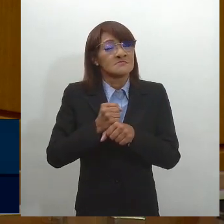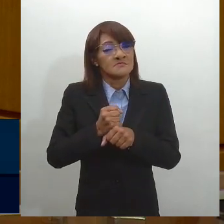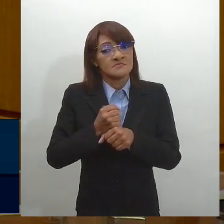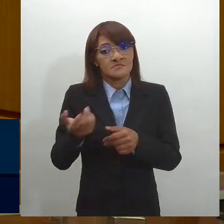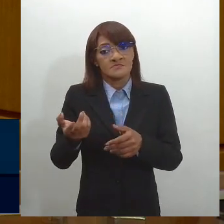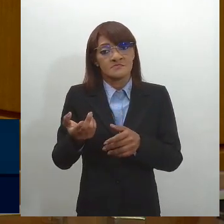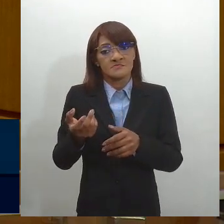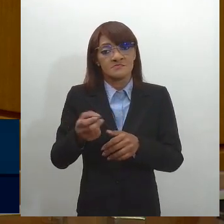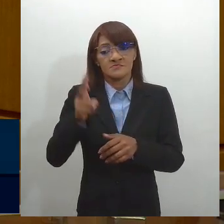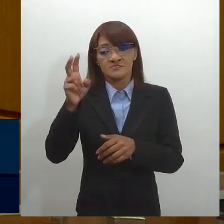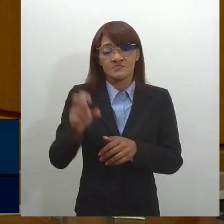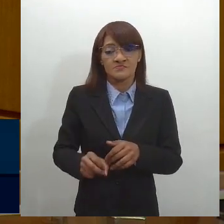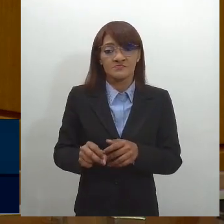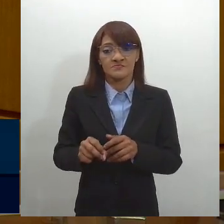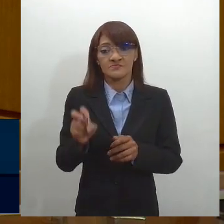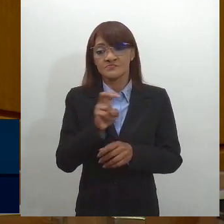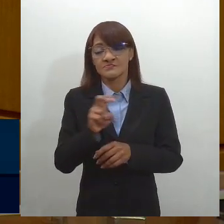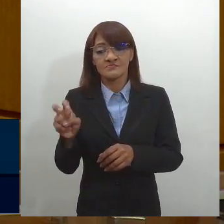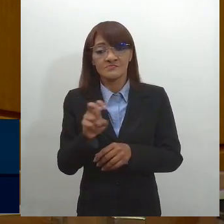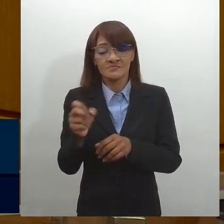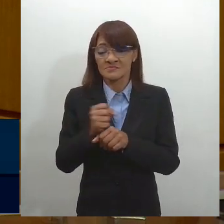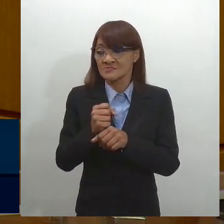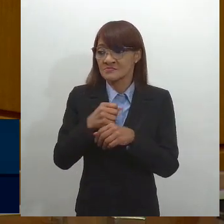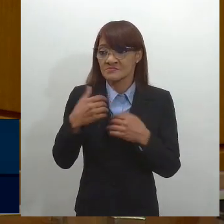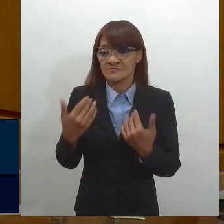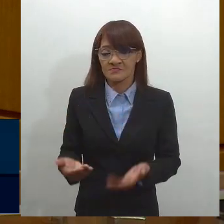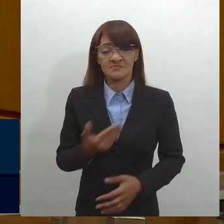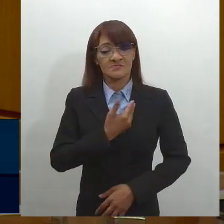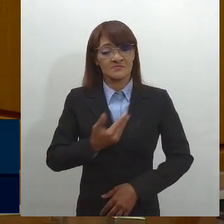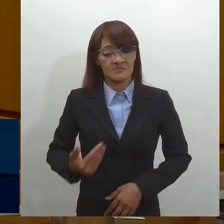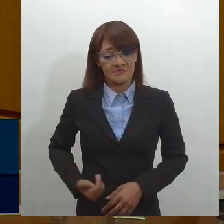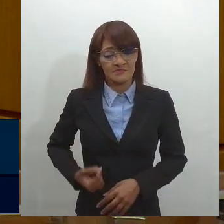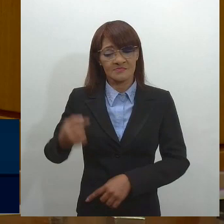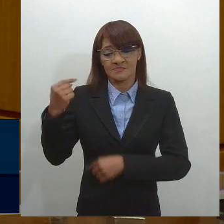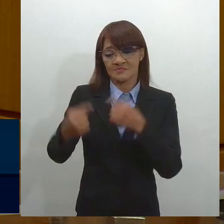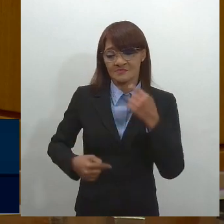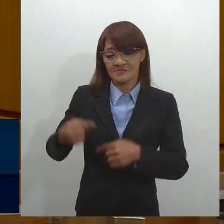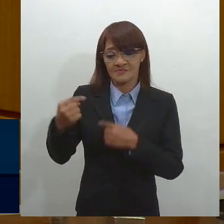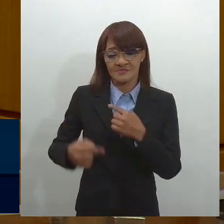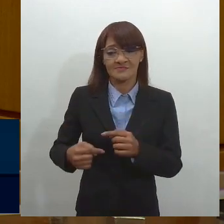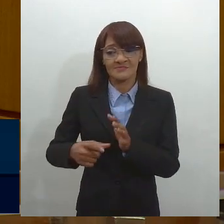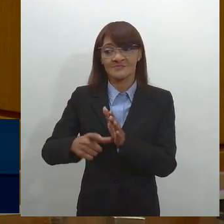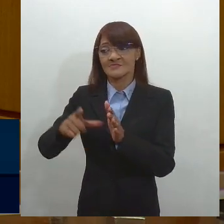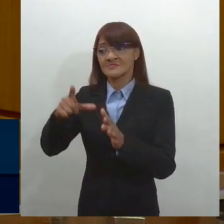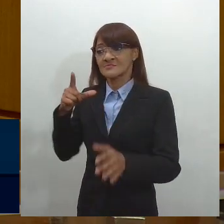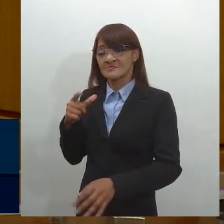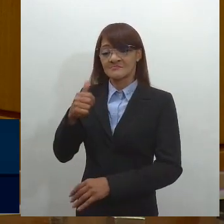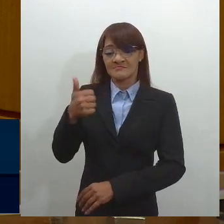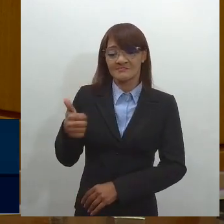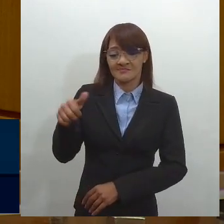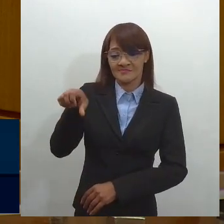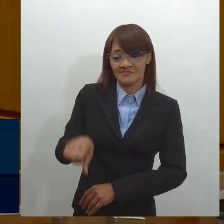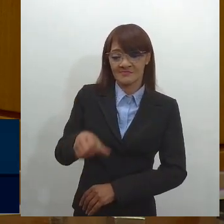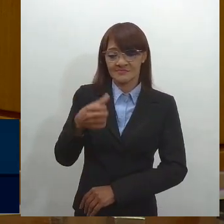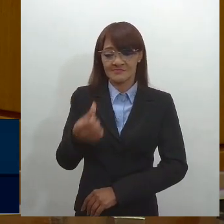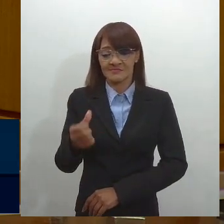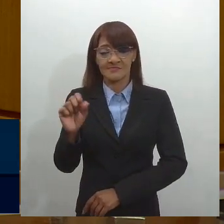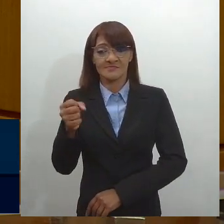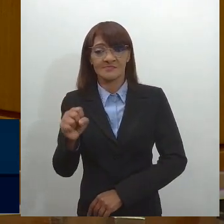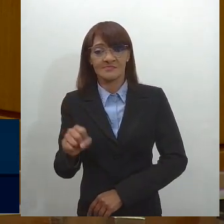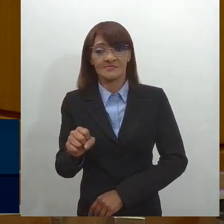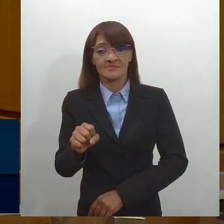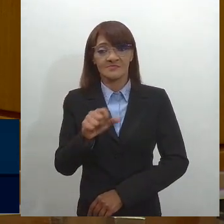do governo itinerante de Lorival Batista em 1968. Nós já estamos